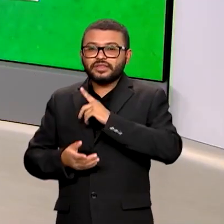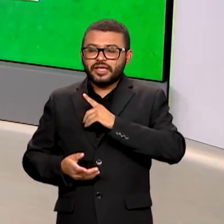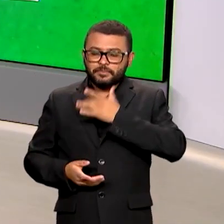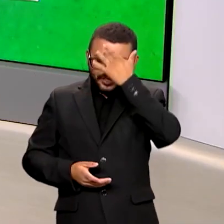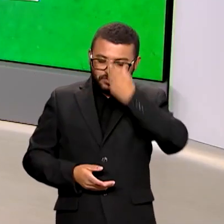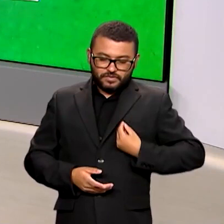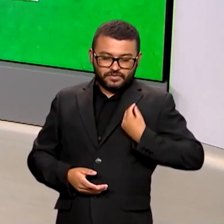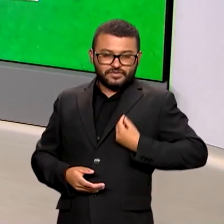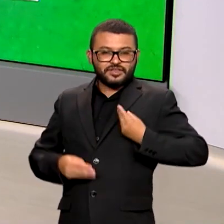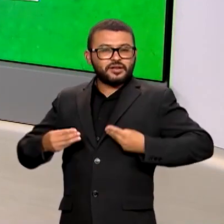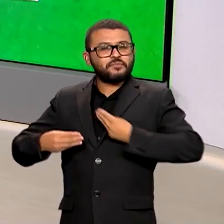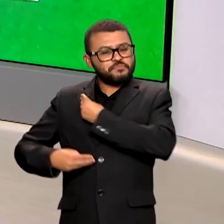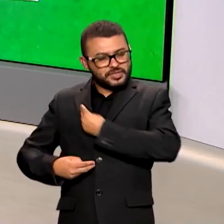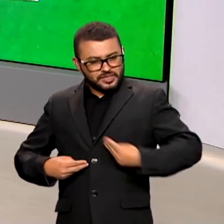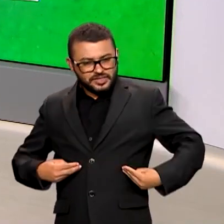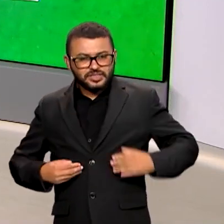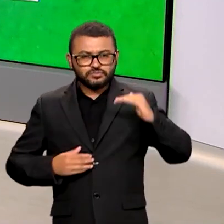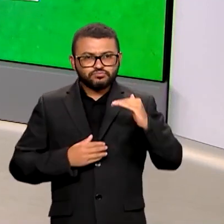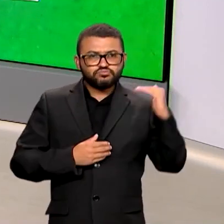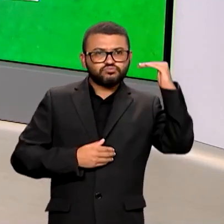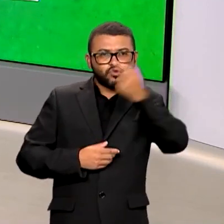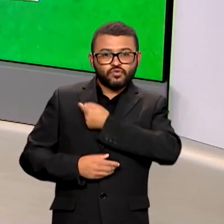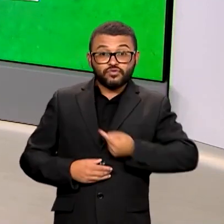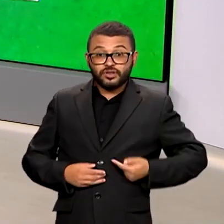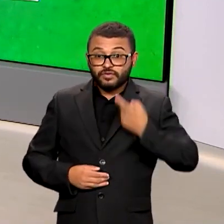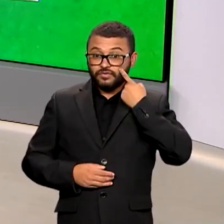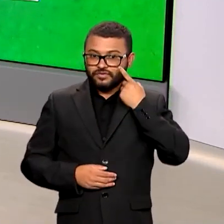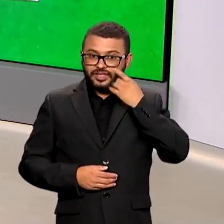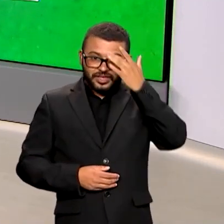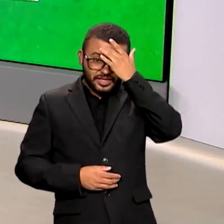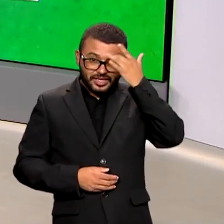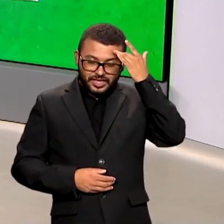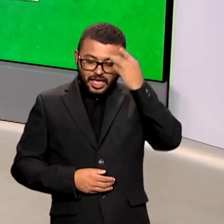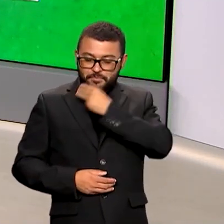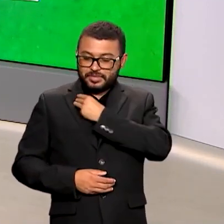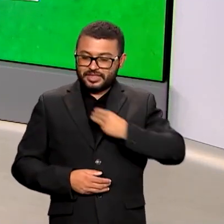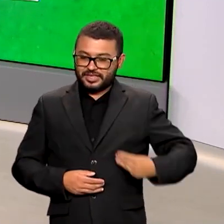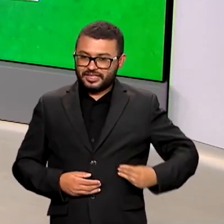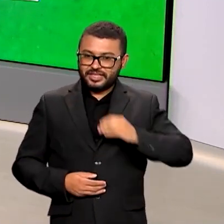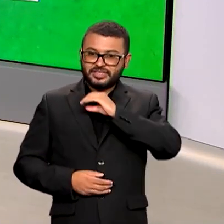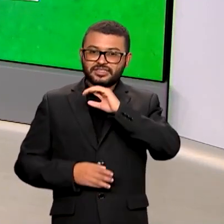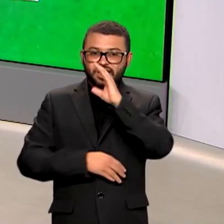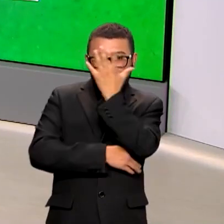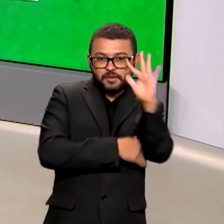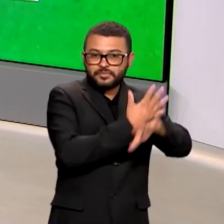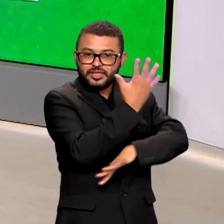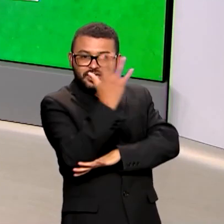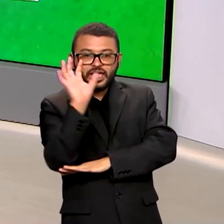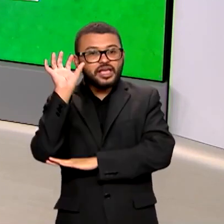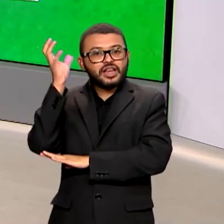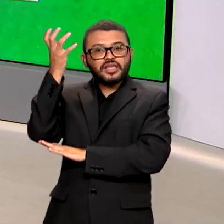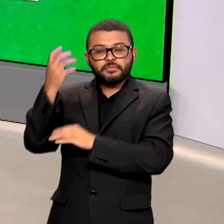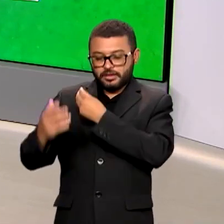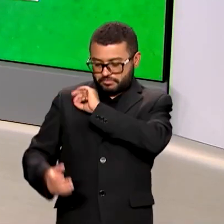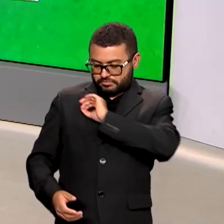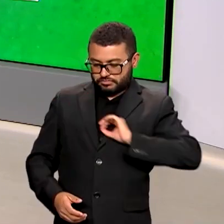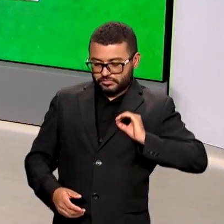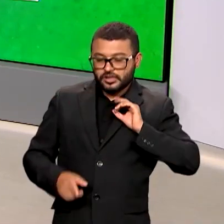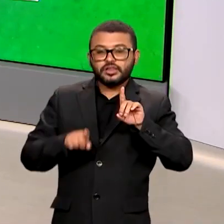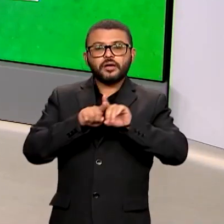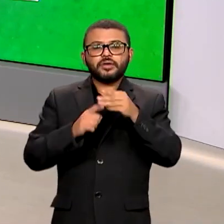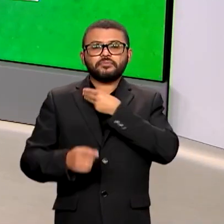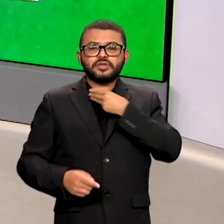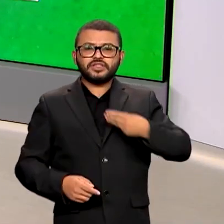de ministros e autoridades do governo. Veja como foi a participação da ministra do Meio Ambiente e Mudança do Clima, Marina Silva, e